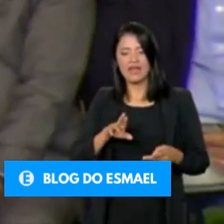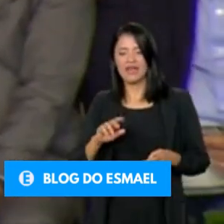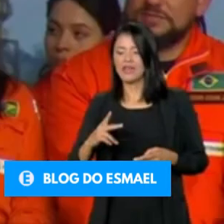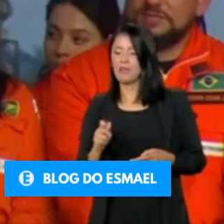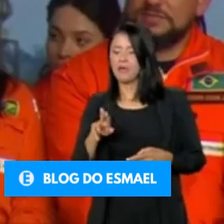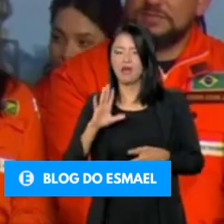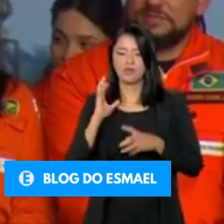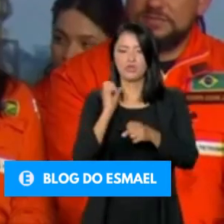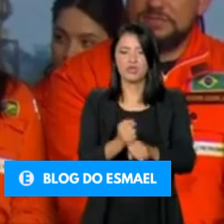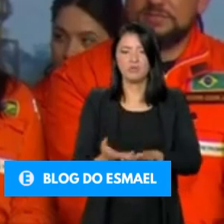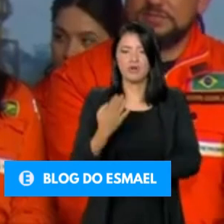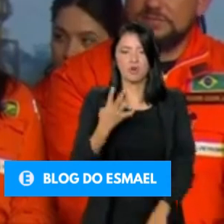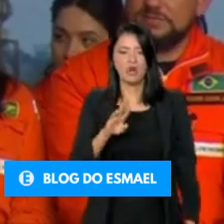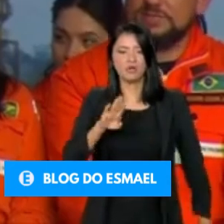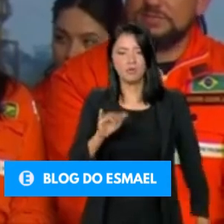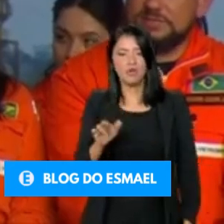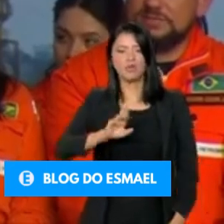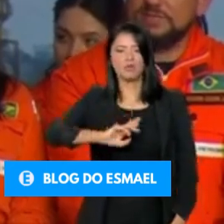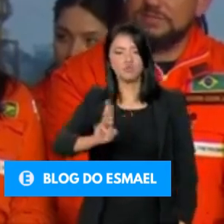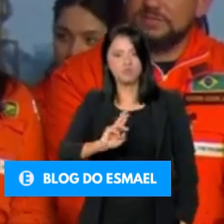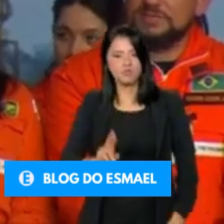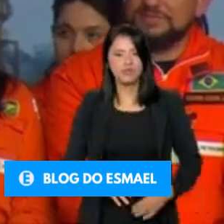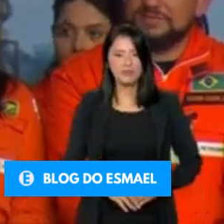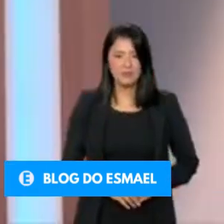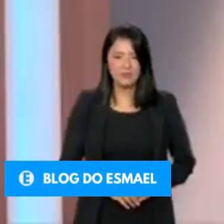mais de 4 bilhões de reais.